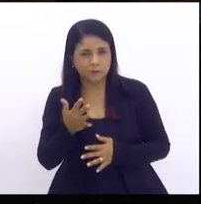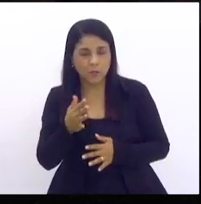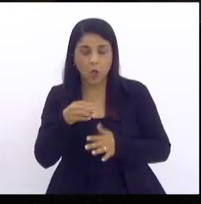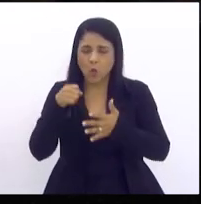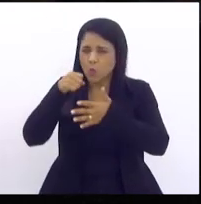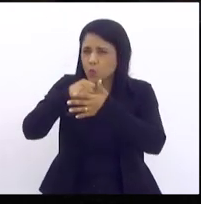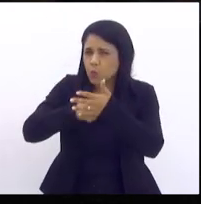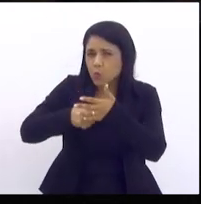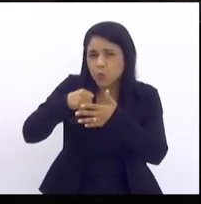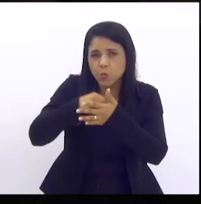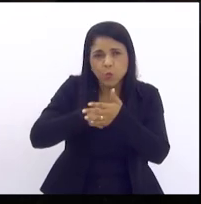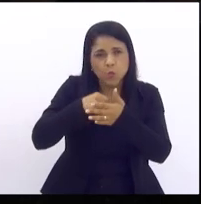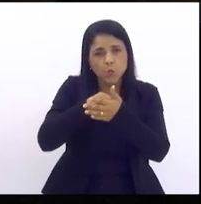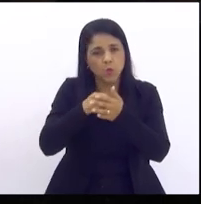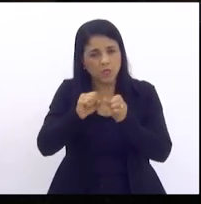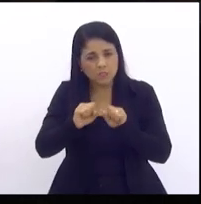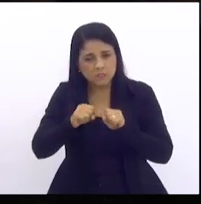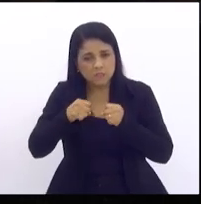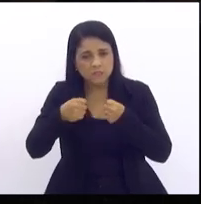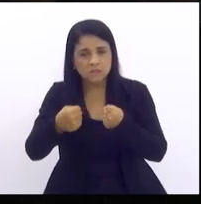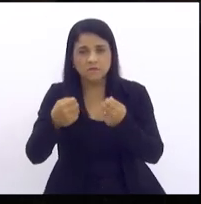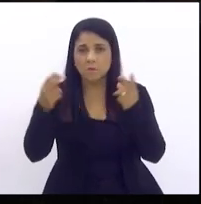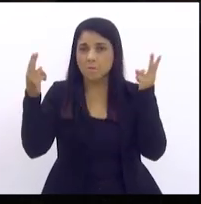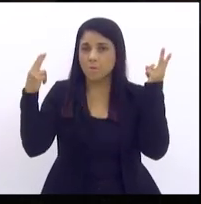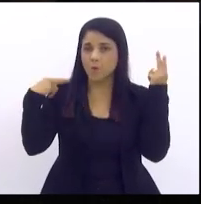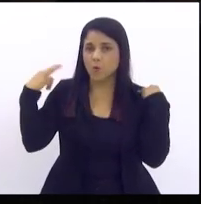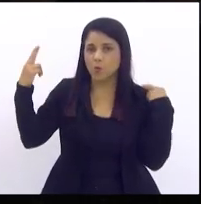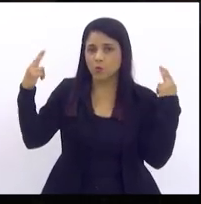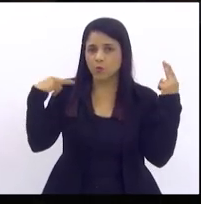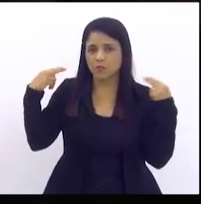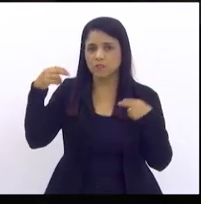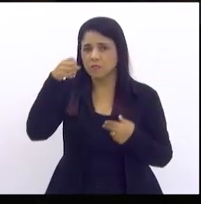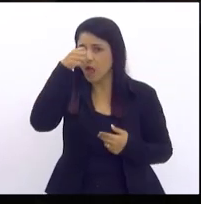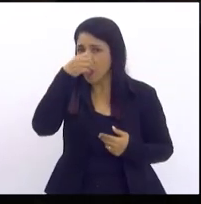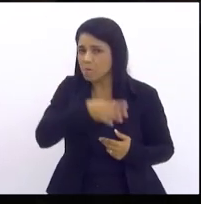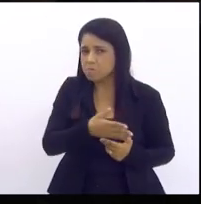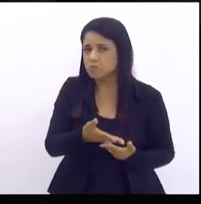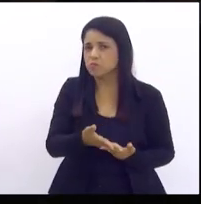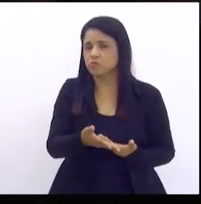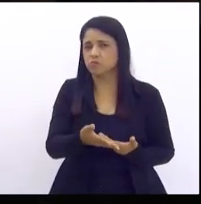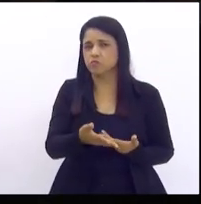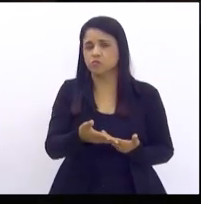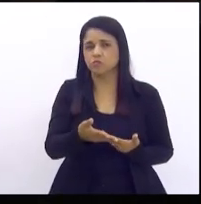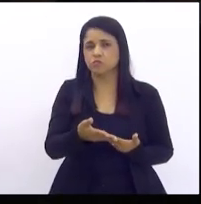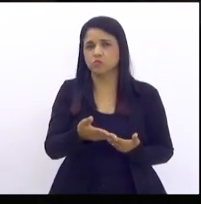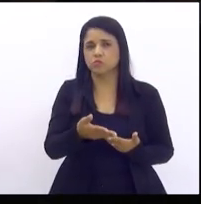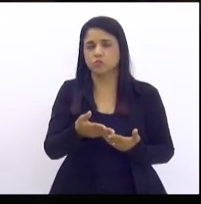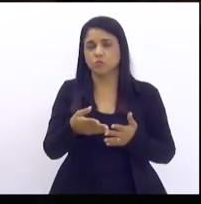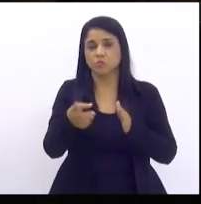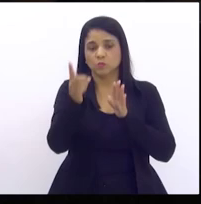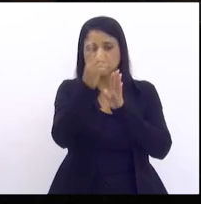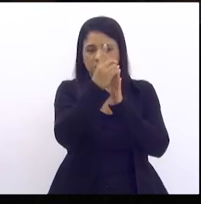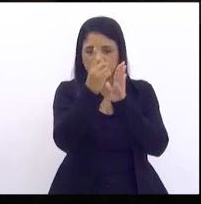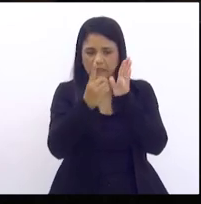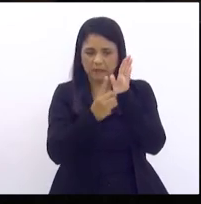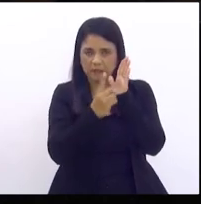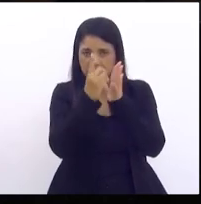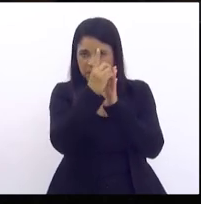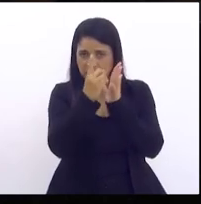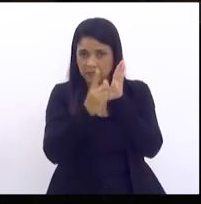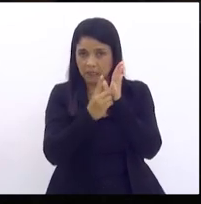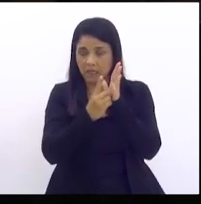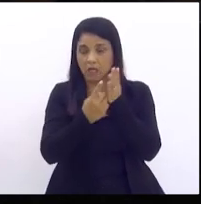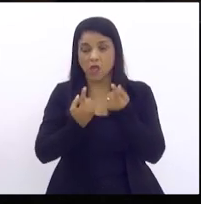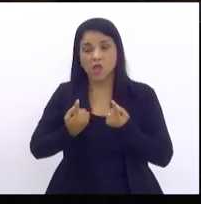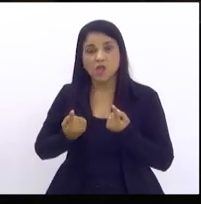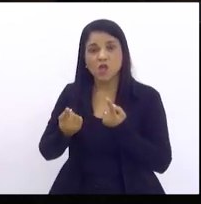defesa dos motoristas contra os abusos, principalmente do Detran, e contra a máfia